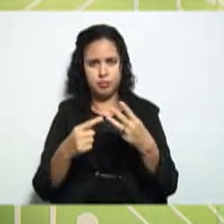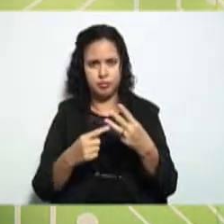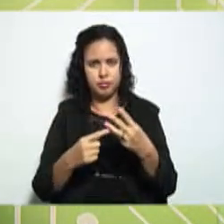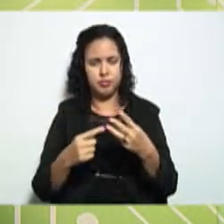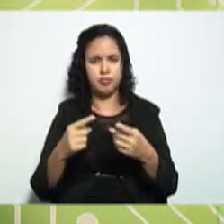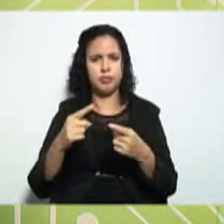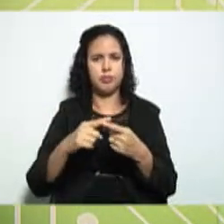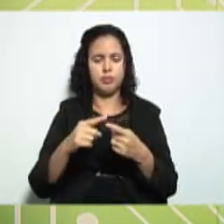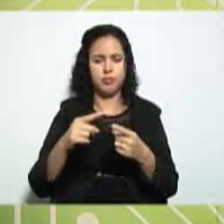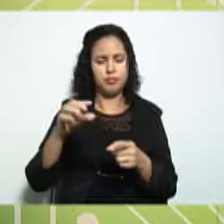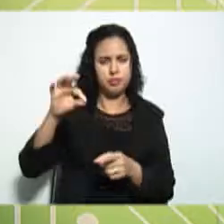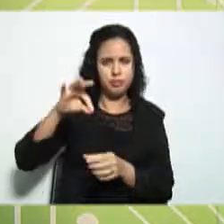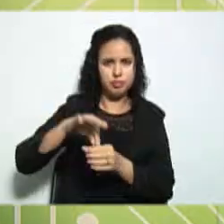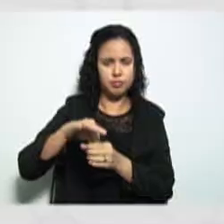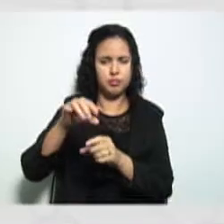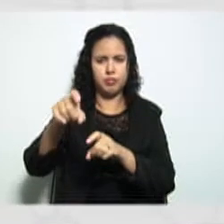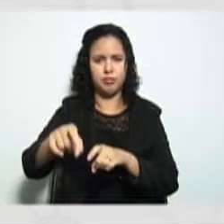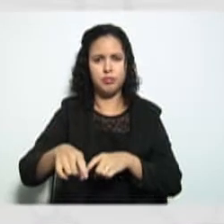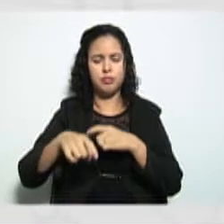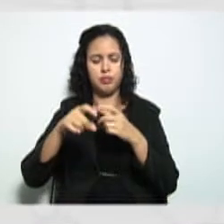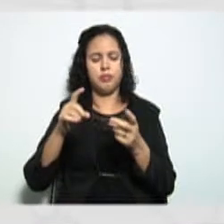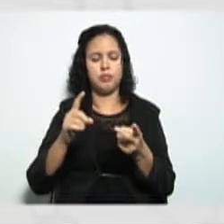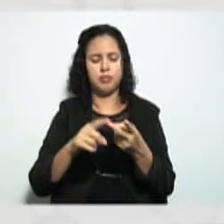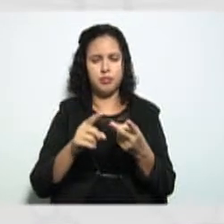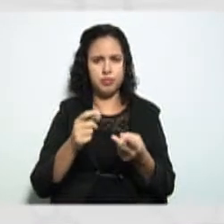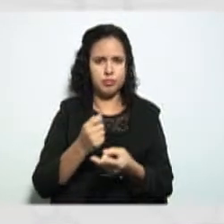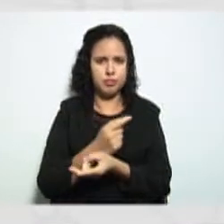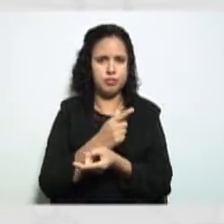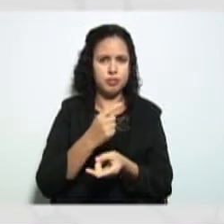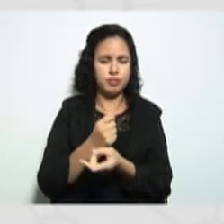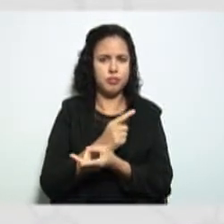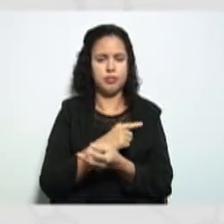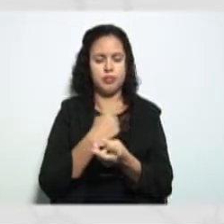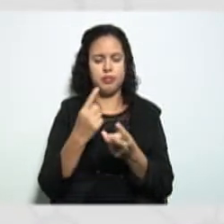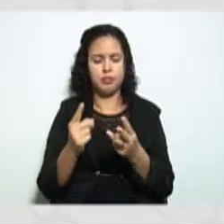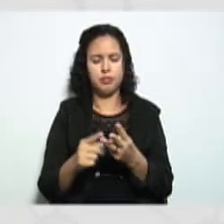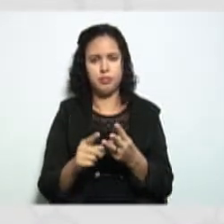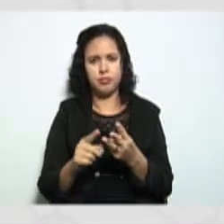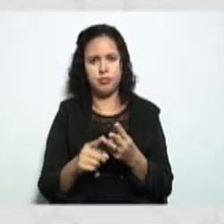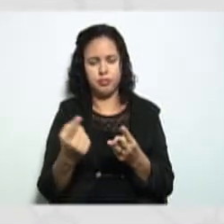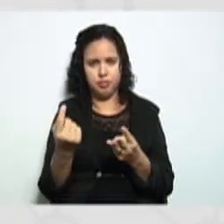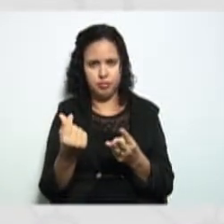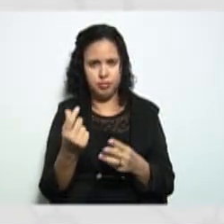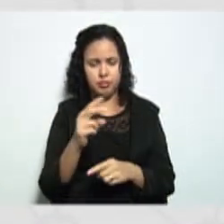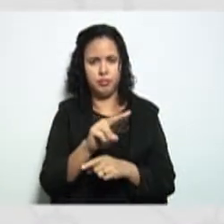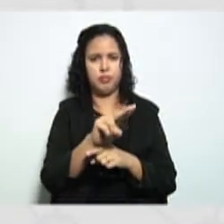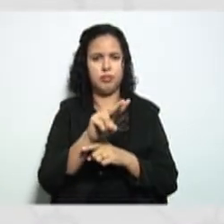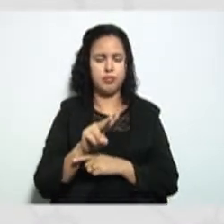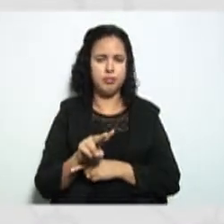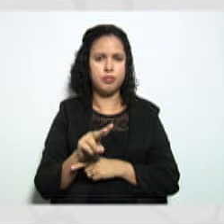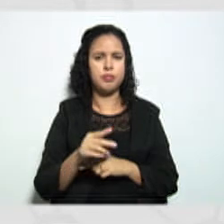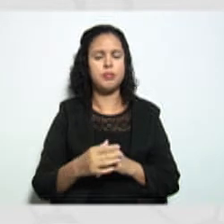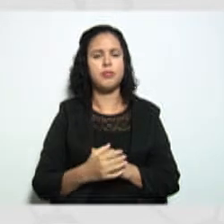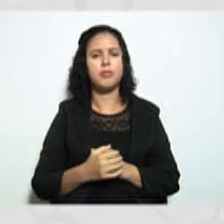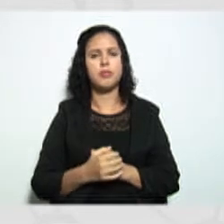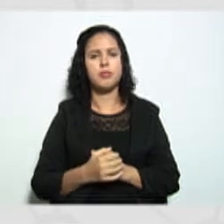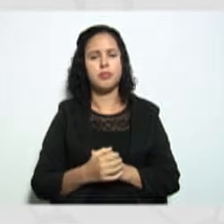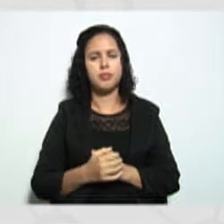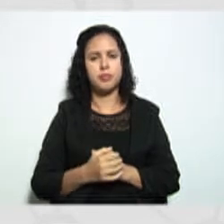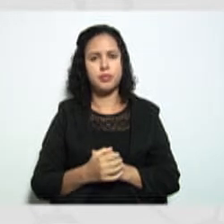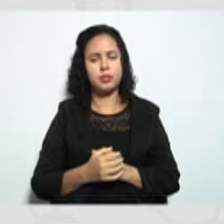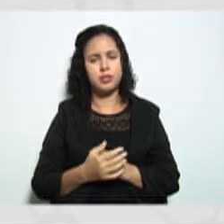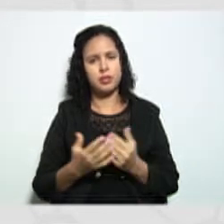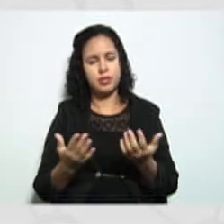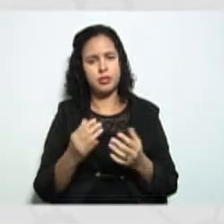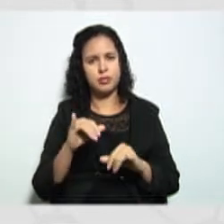do agropecuário, das cooperativas do ramo de consumo e também mencionamos as cooperativas do ramo de crédito. Fica o nosso